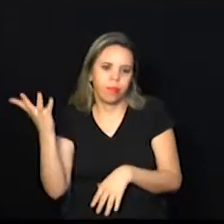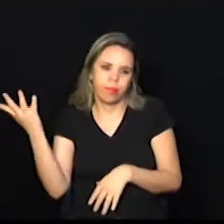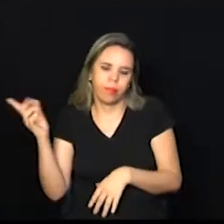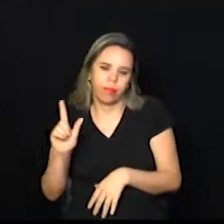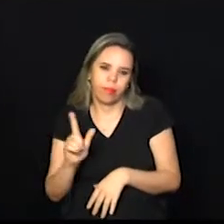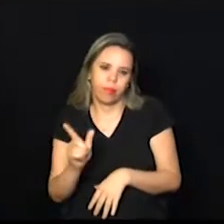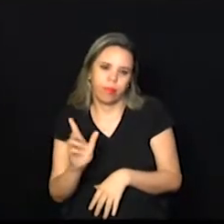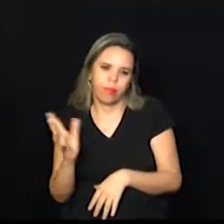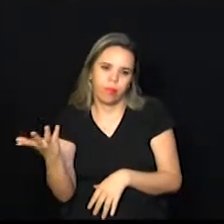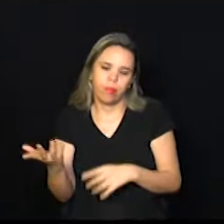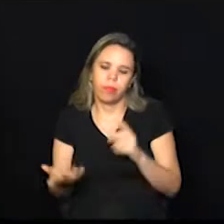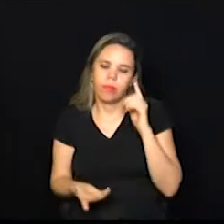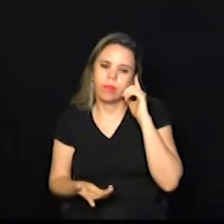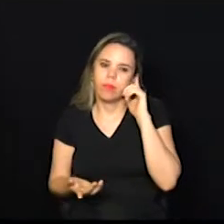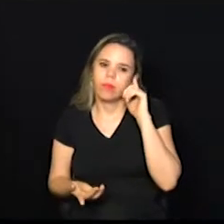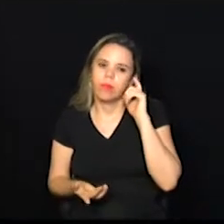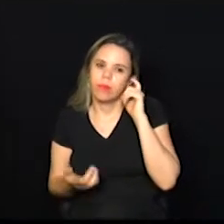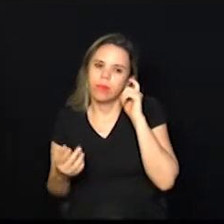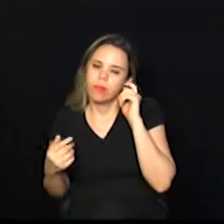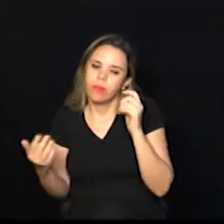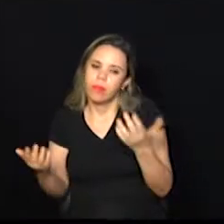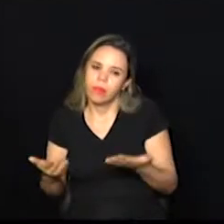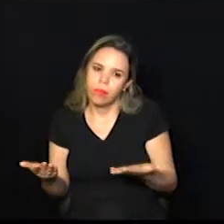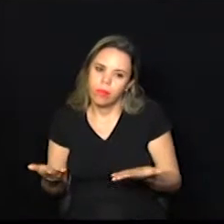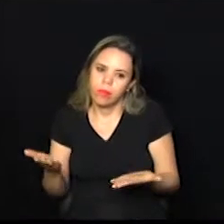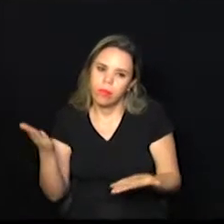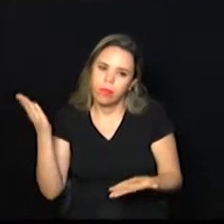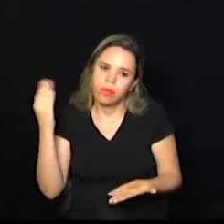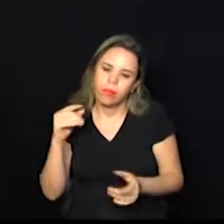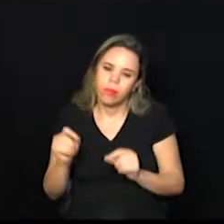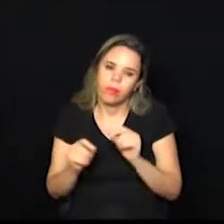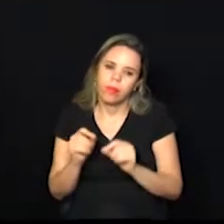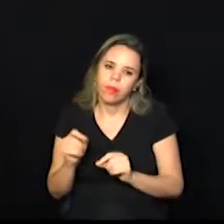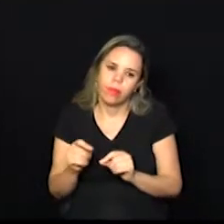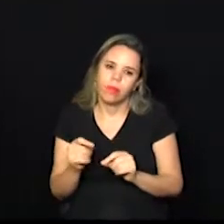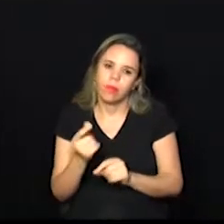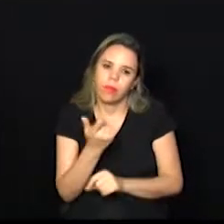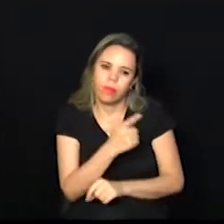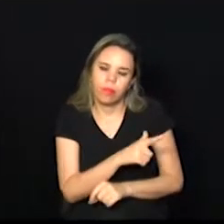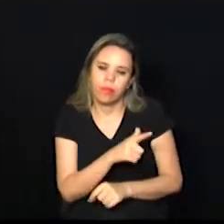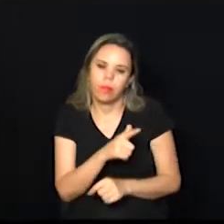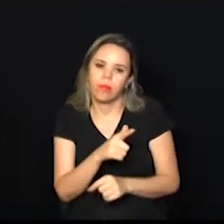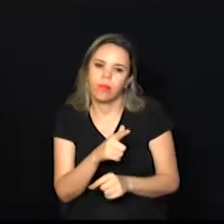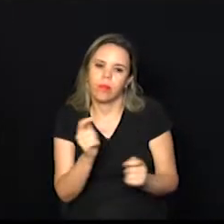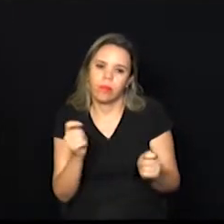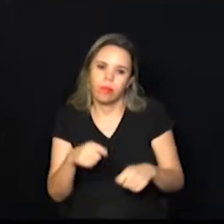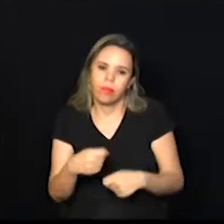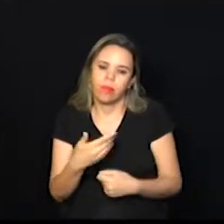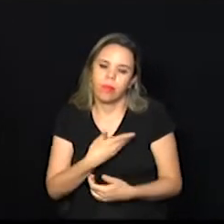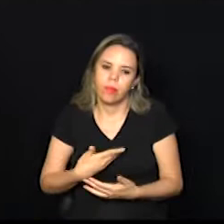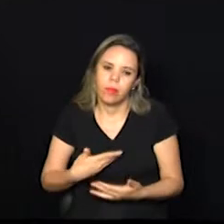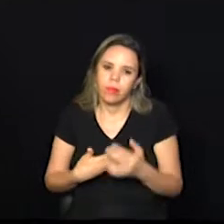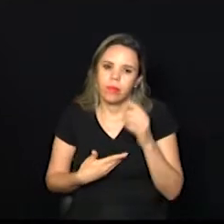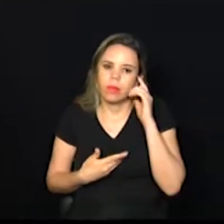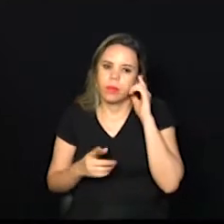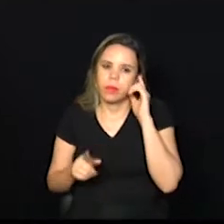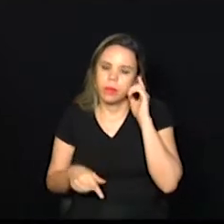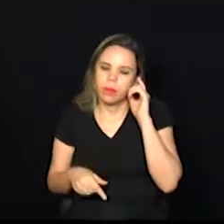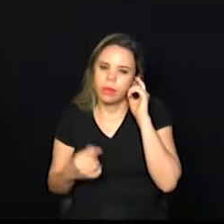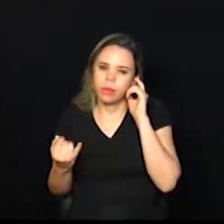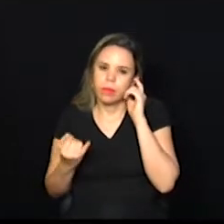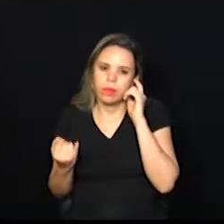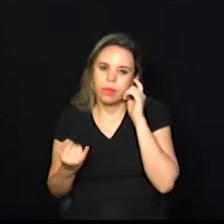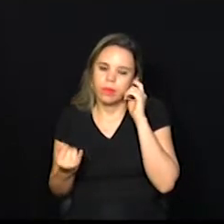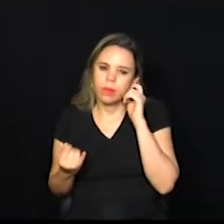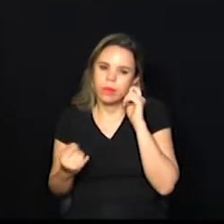que já acontecia, né? Mas agora a gente sabe que com outro poder. E isso foi muito